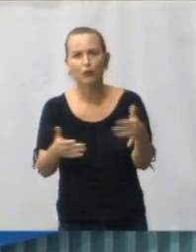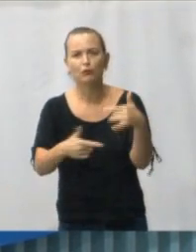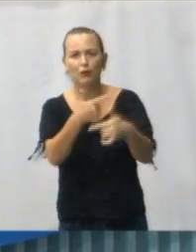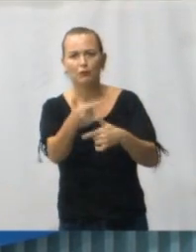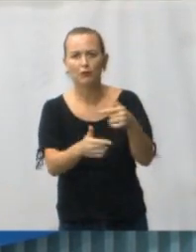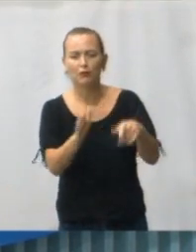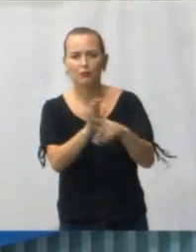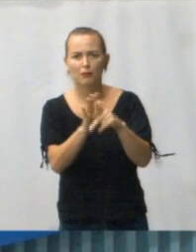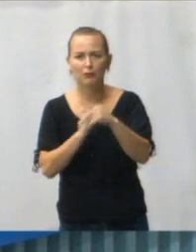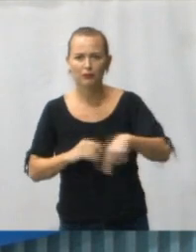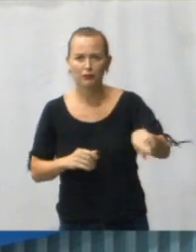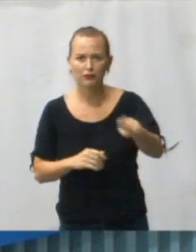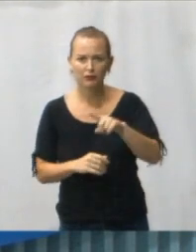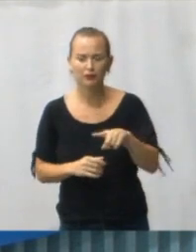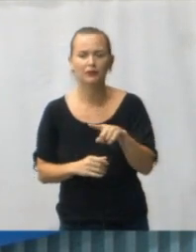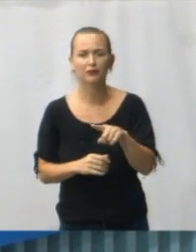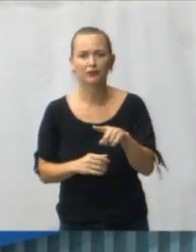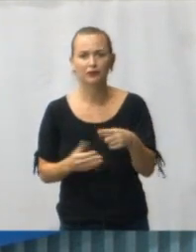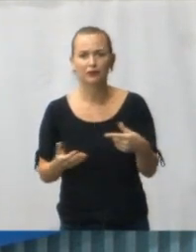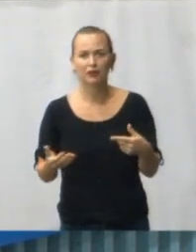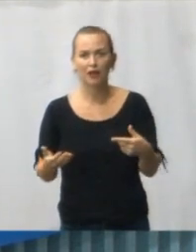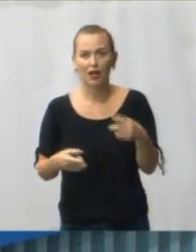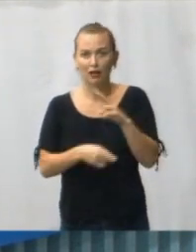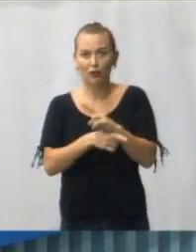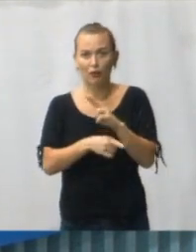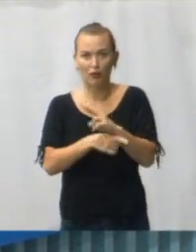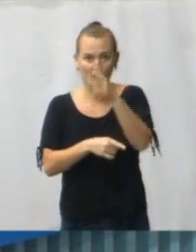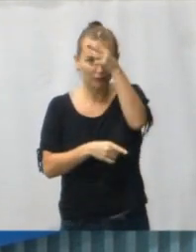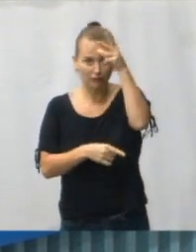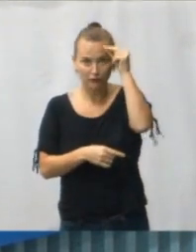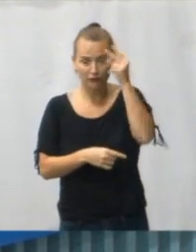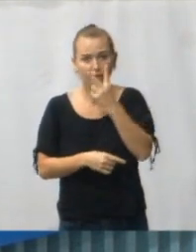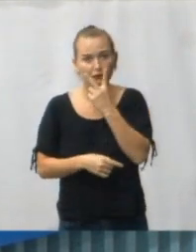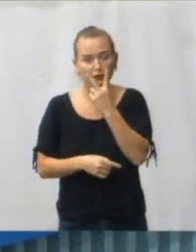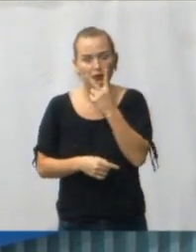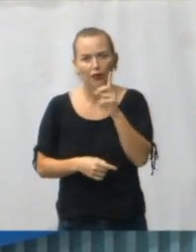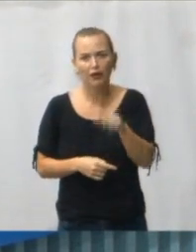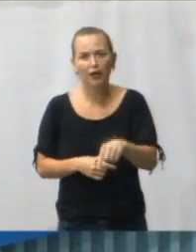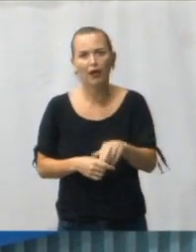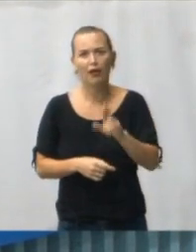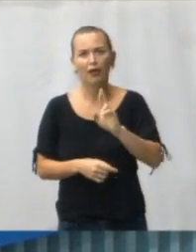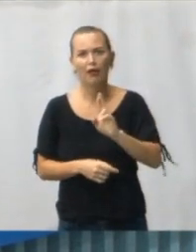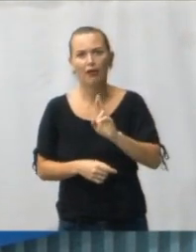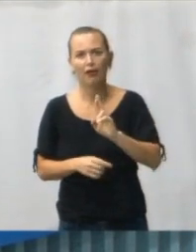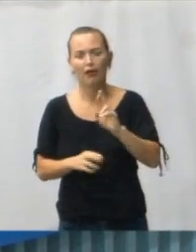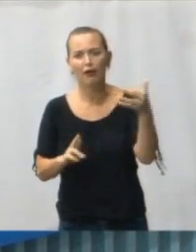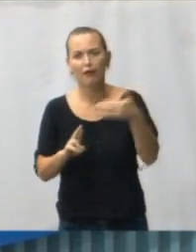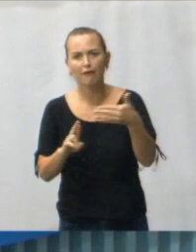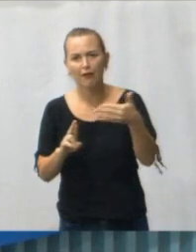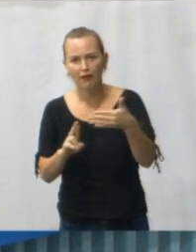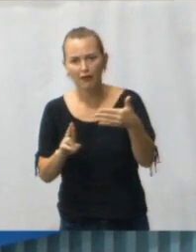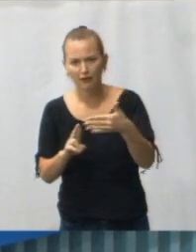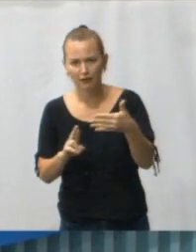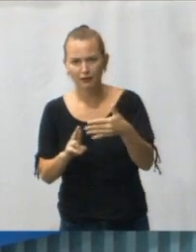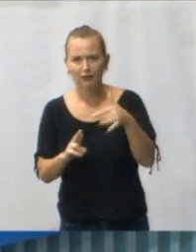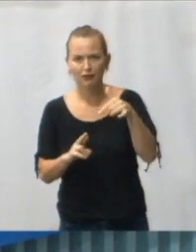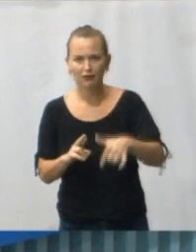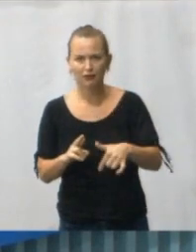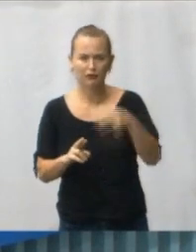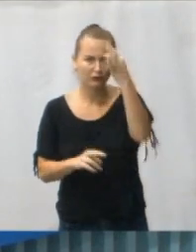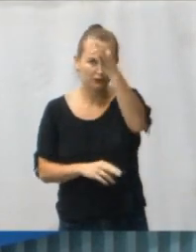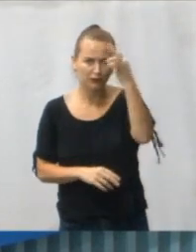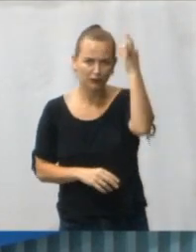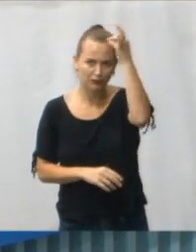Vitória é a referência no estado do Espírito Santo. Com todo respeito à nossa querida Guarda de Vila Velha, mas hoje não tem para ninguém, não. É vocês. Como é